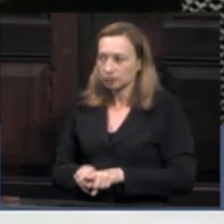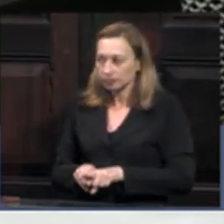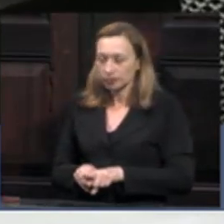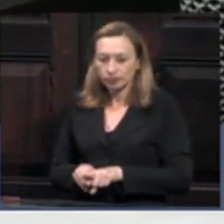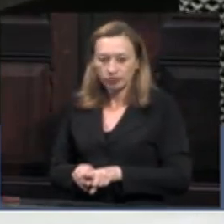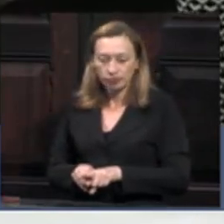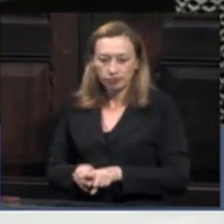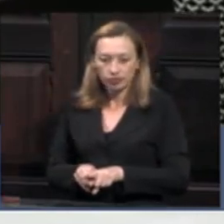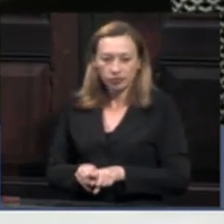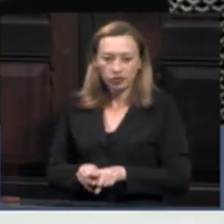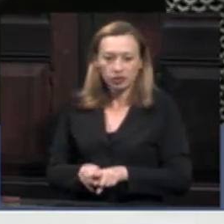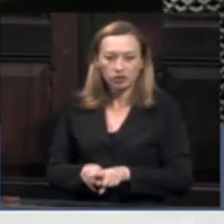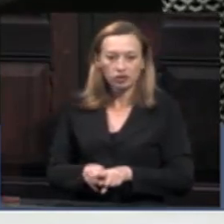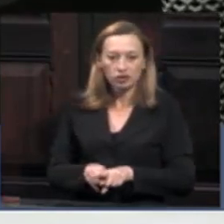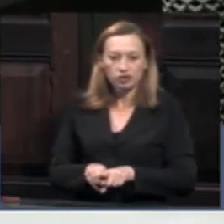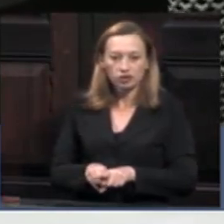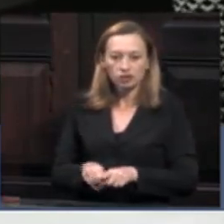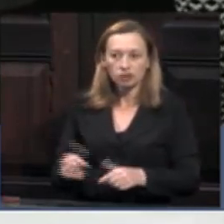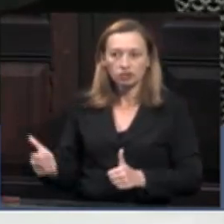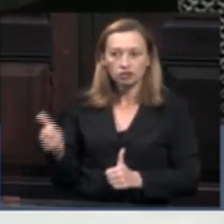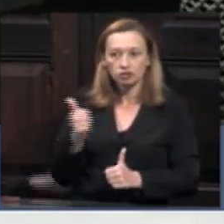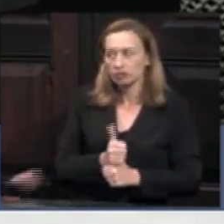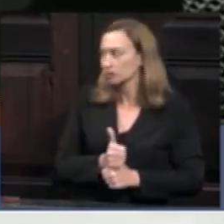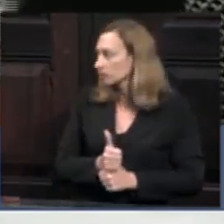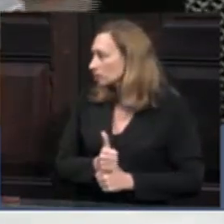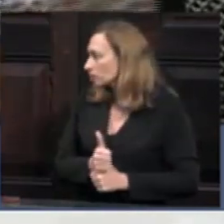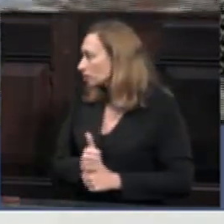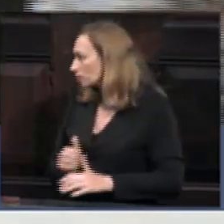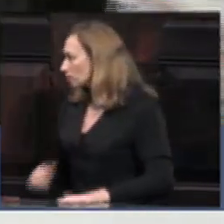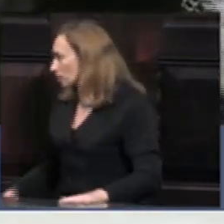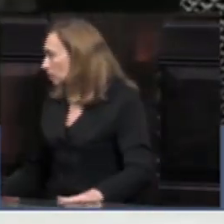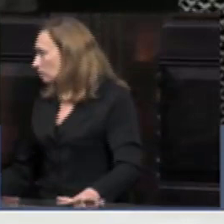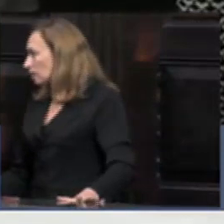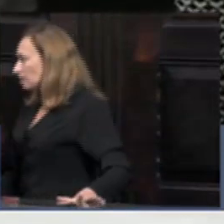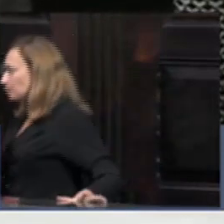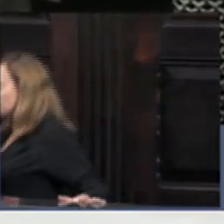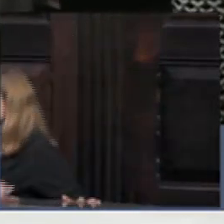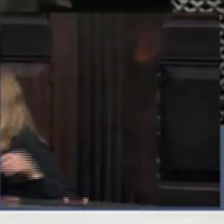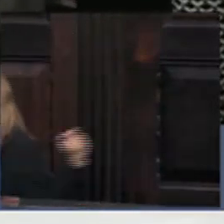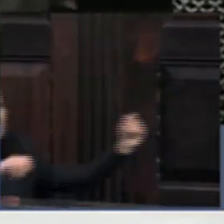PCCS e outras matérias. É para dizer que nós, Podemos,